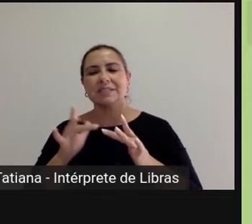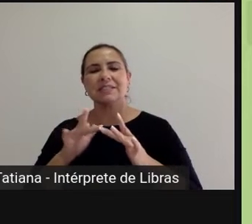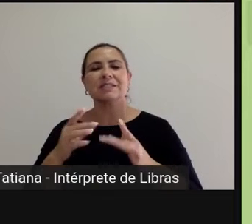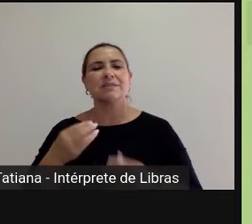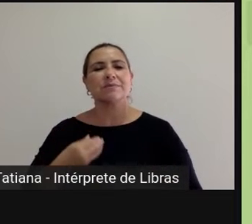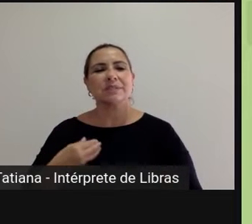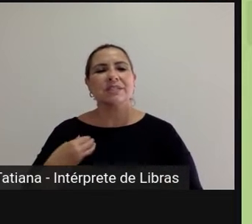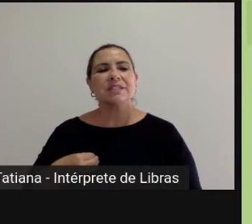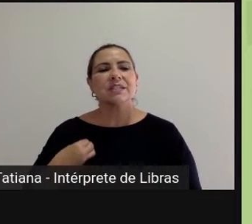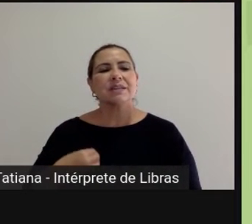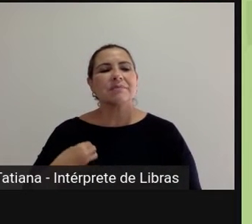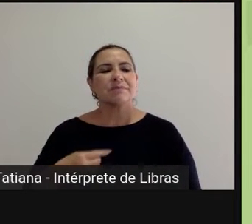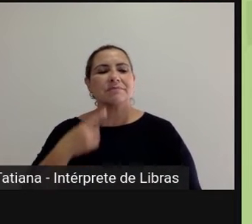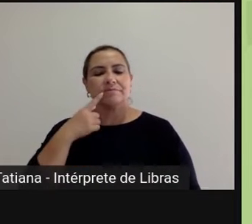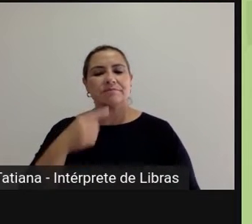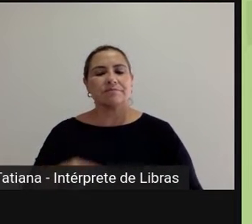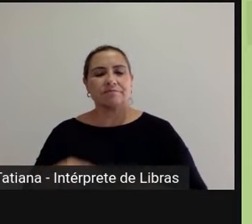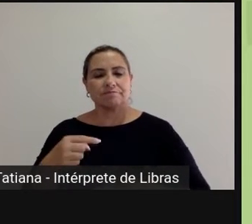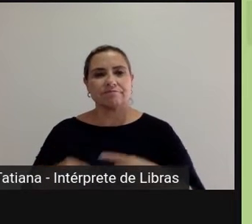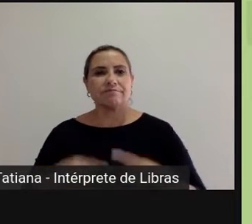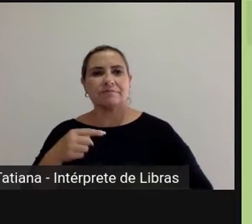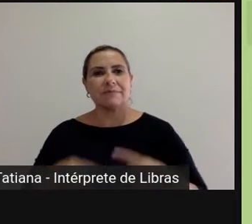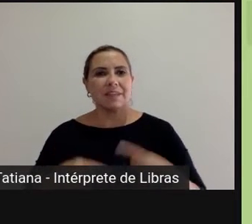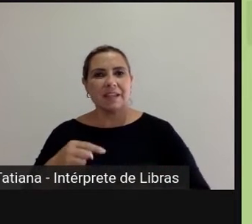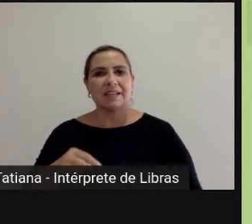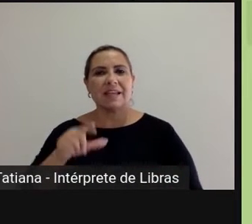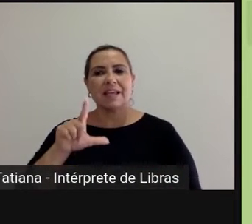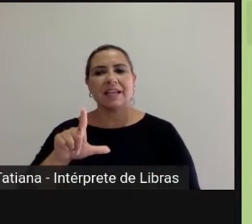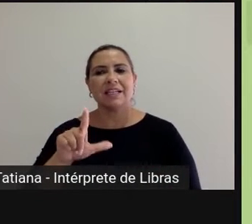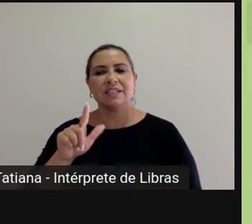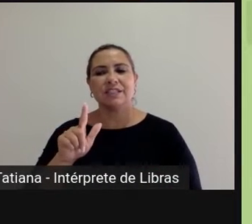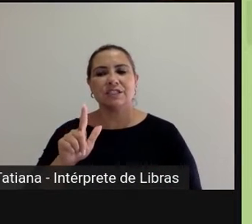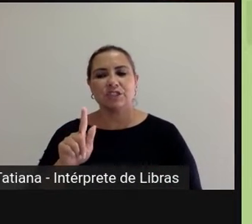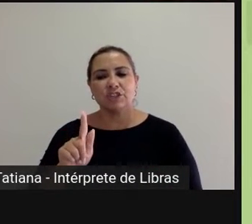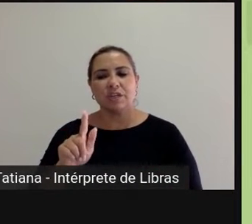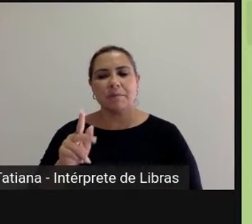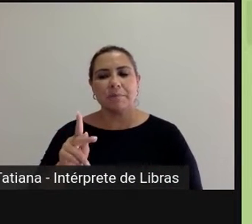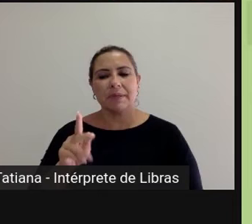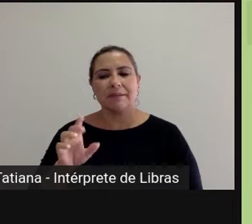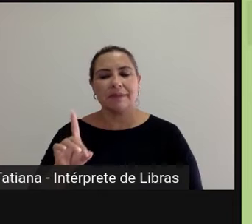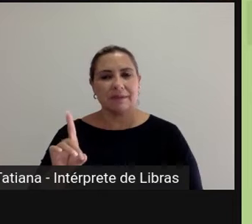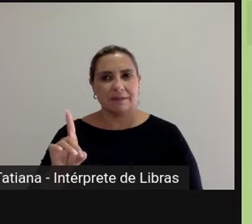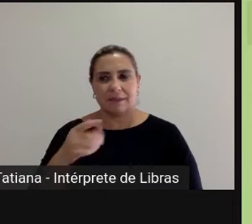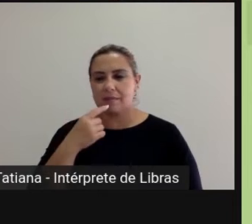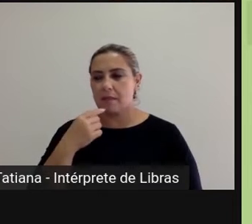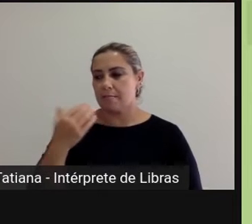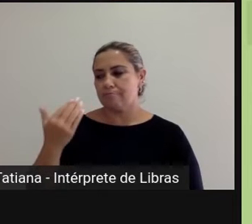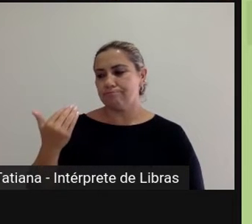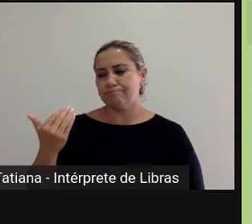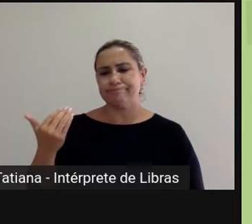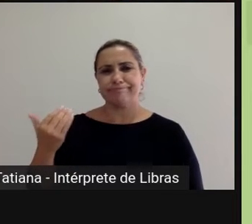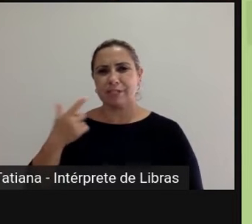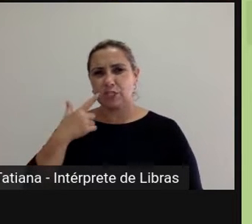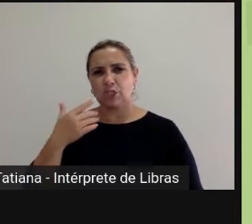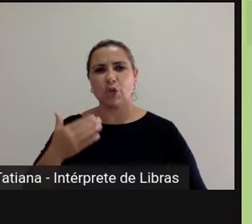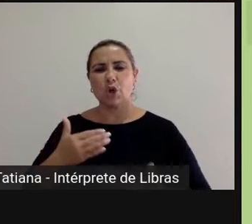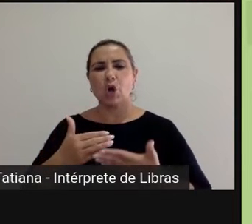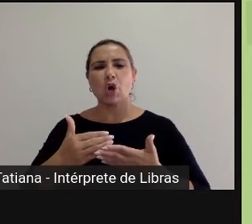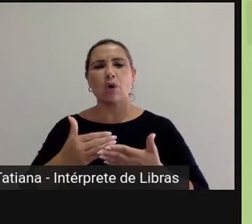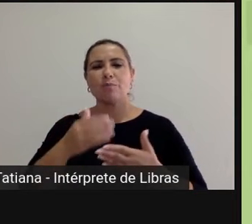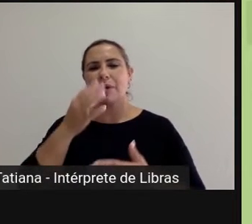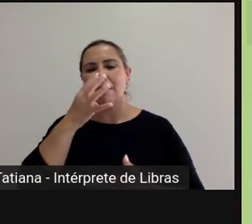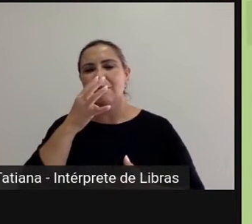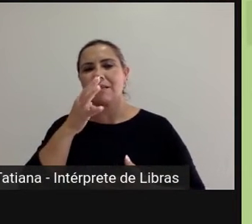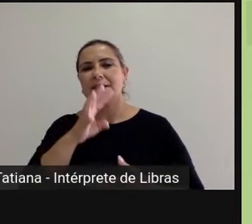nos discursos sobre a LGPD no Brasil, que é um discurso que é bem recente esse debate, né? Que é a visão crítica